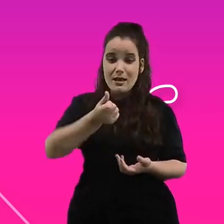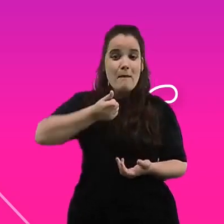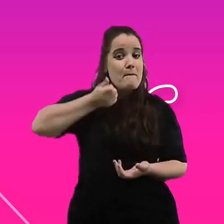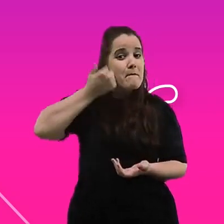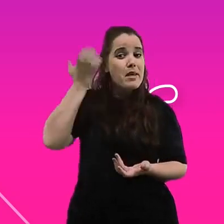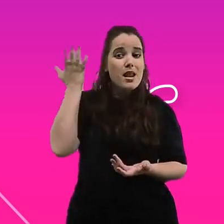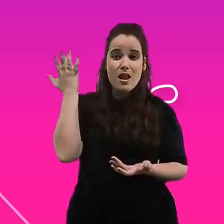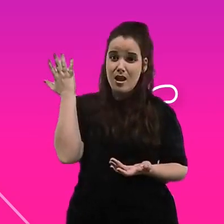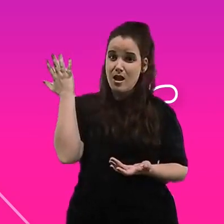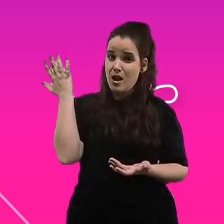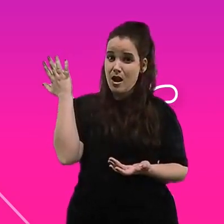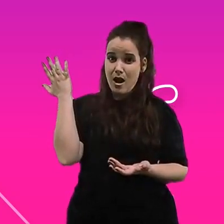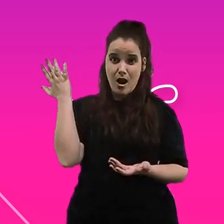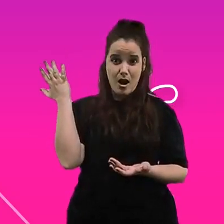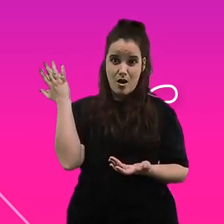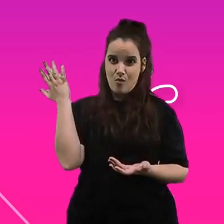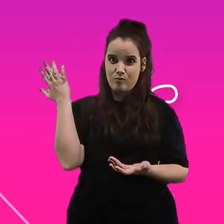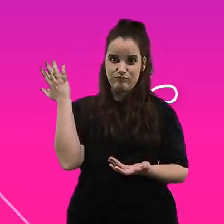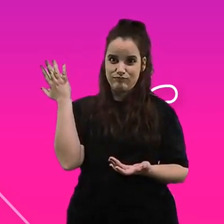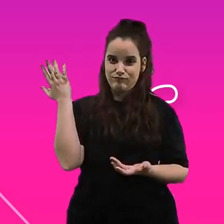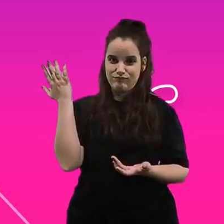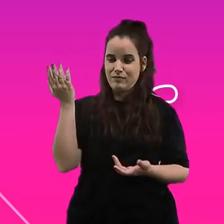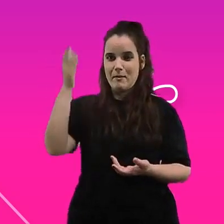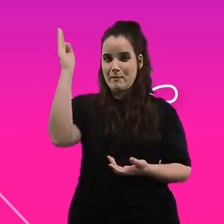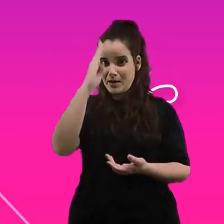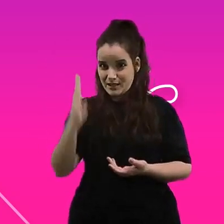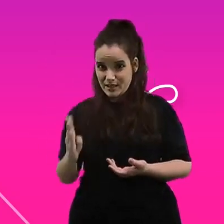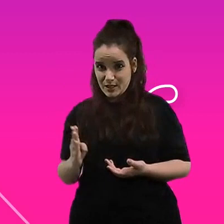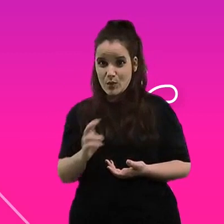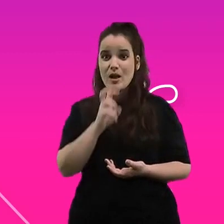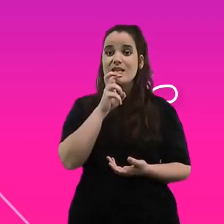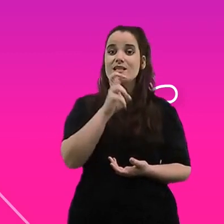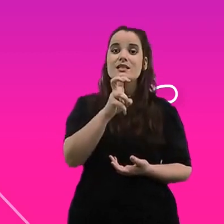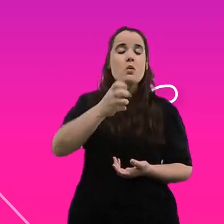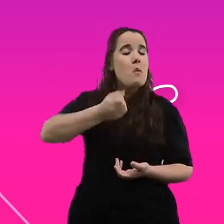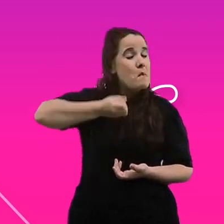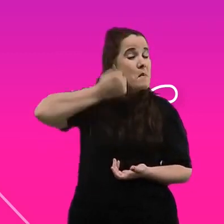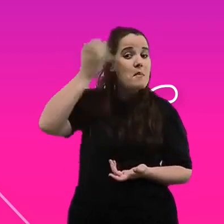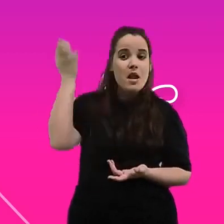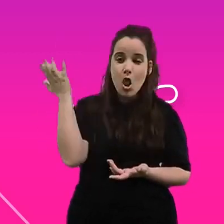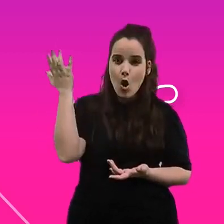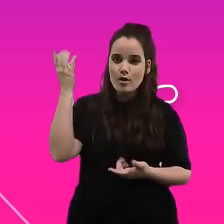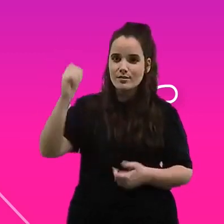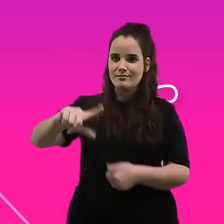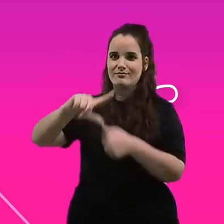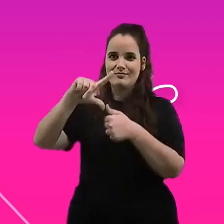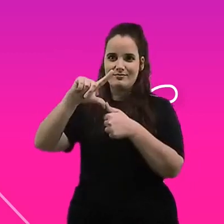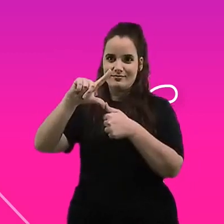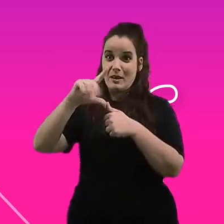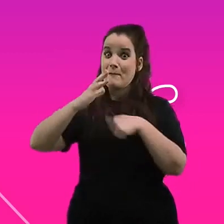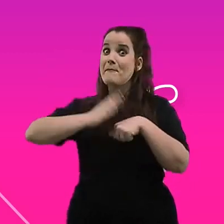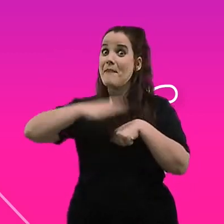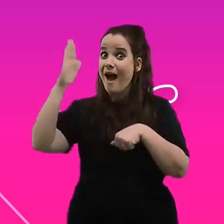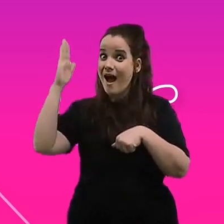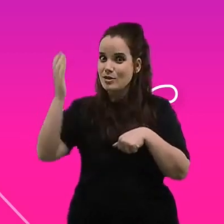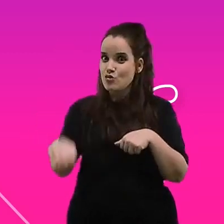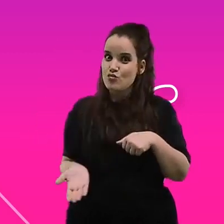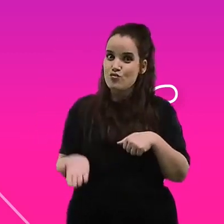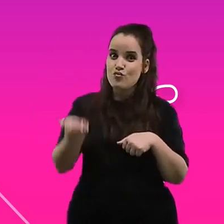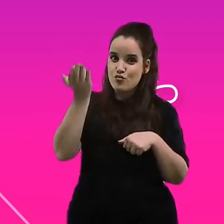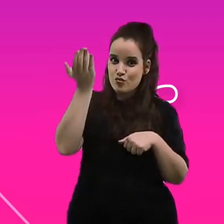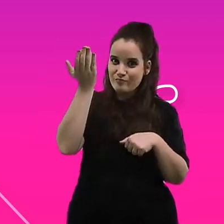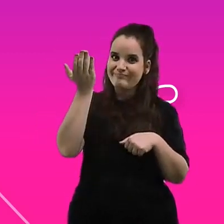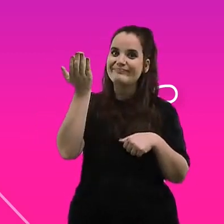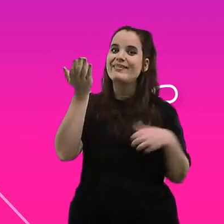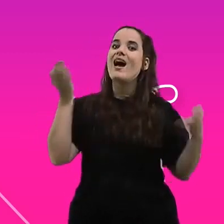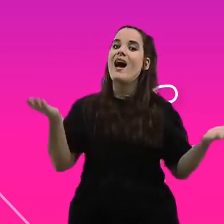Brasil e 5 milhões na América Latina, nos últimos números que a gente tem para compartilhar com todo mundo. Enfim, o que a gente tem agora é uma